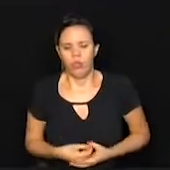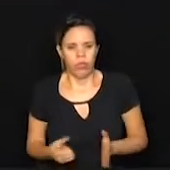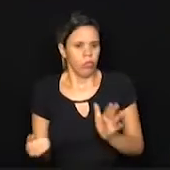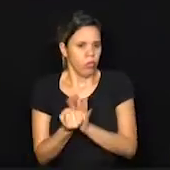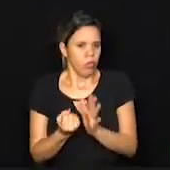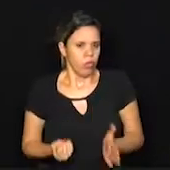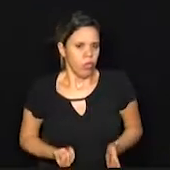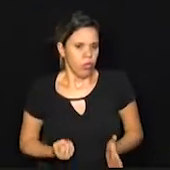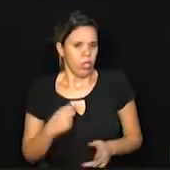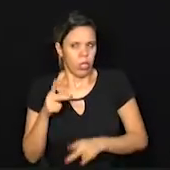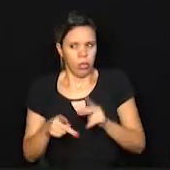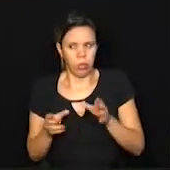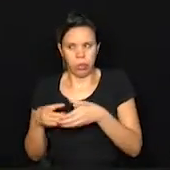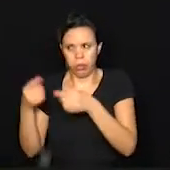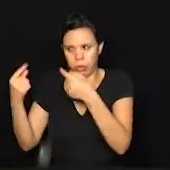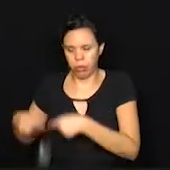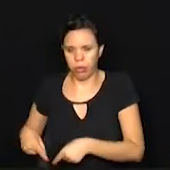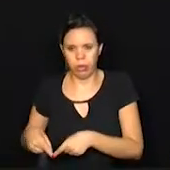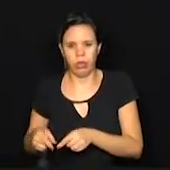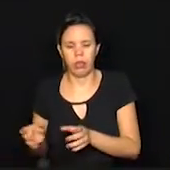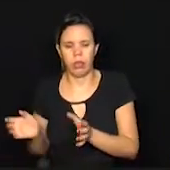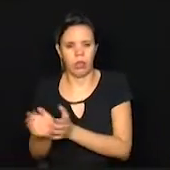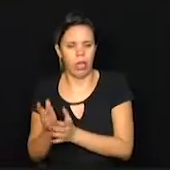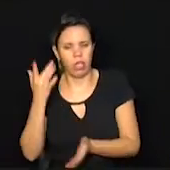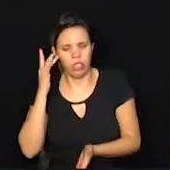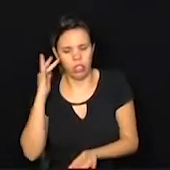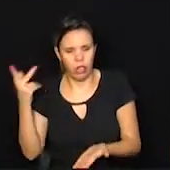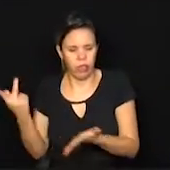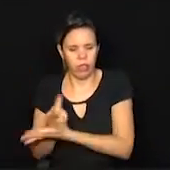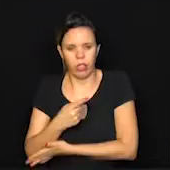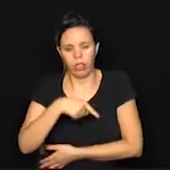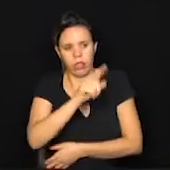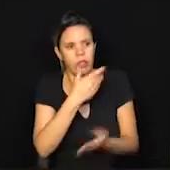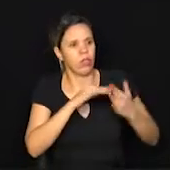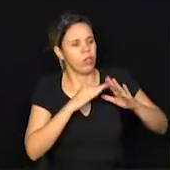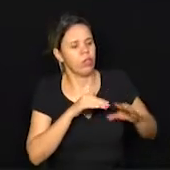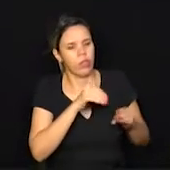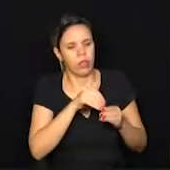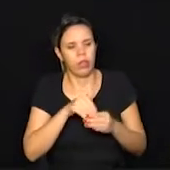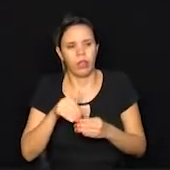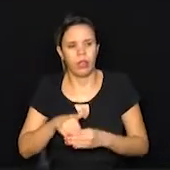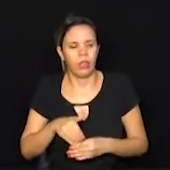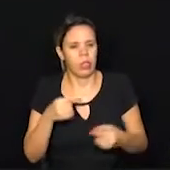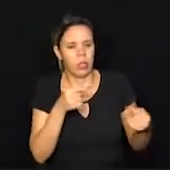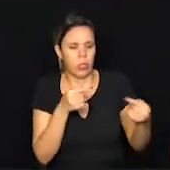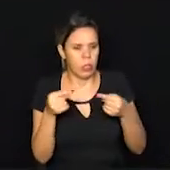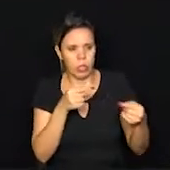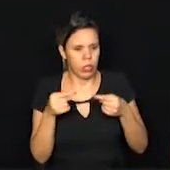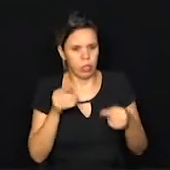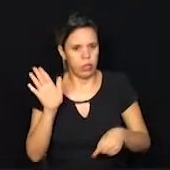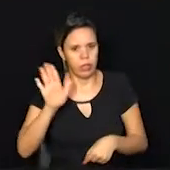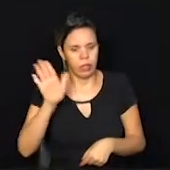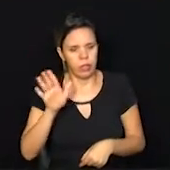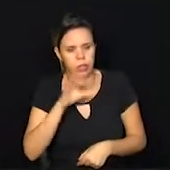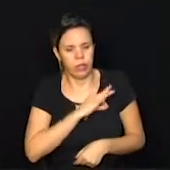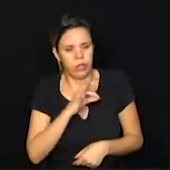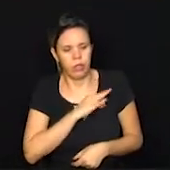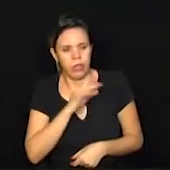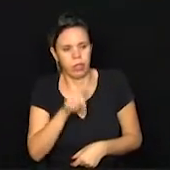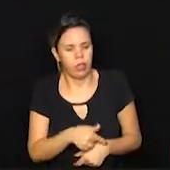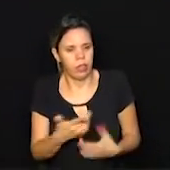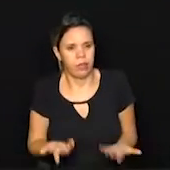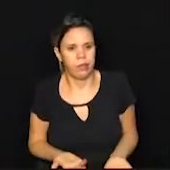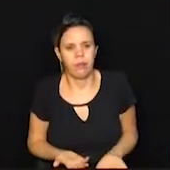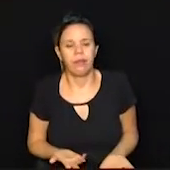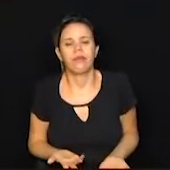uma parte da oposição achava um erro ir para o colégio eleitoral disputar com o candidato dos militares porque